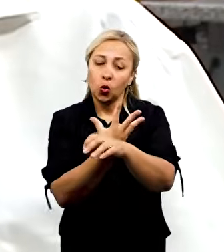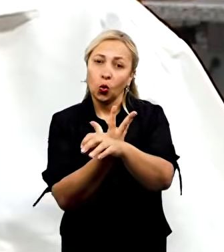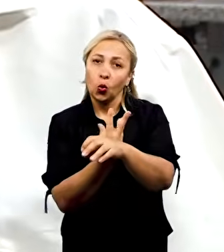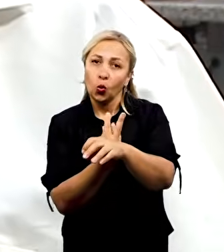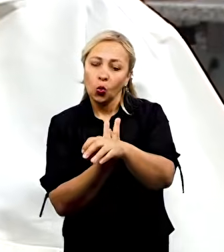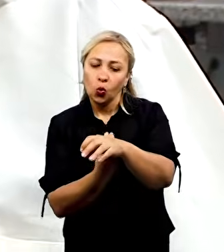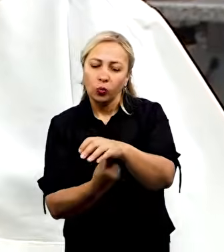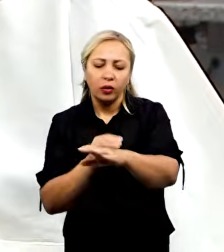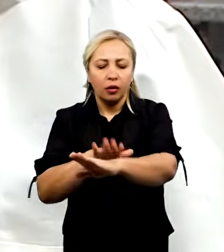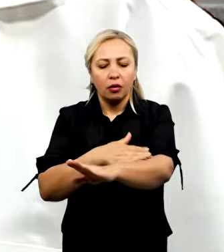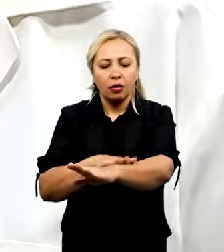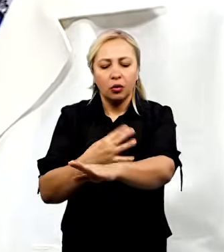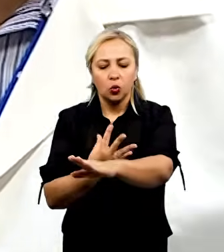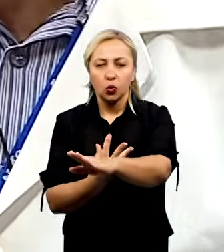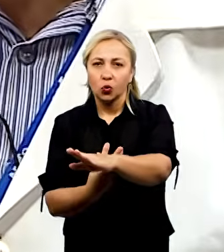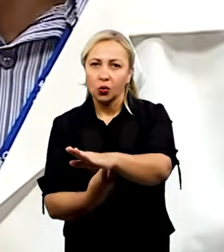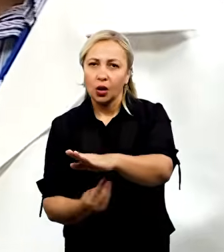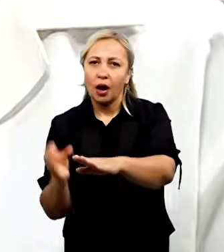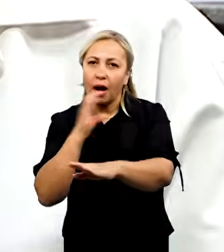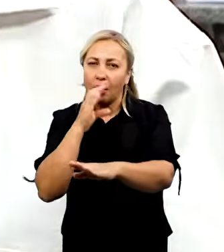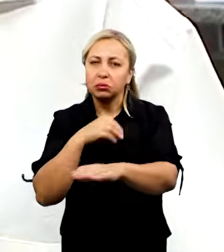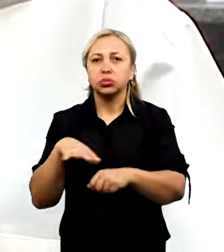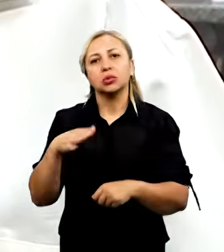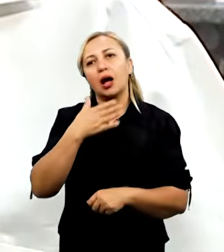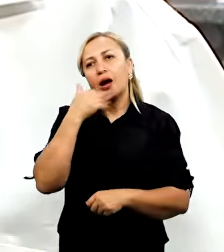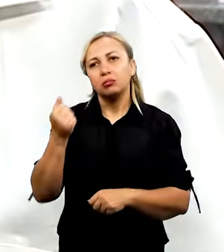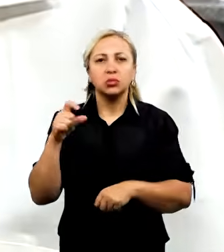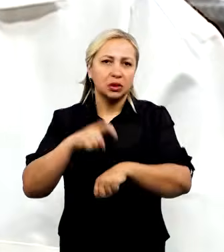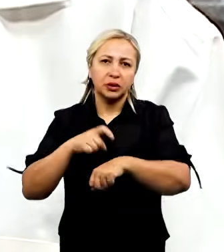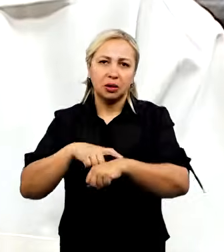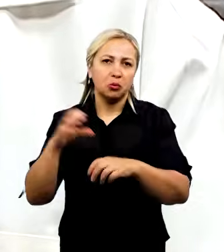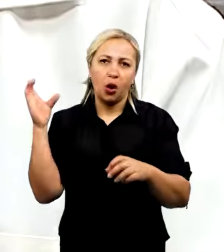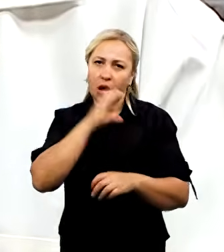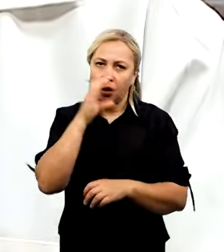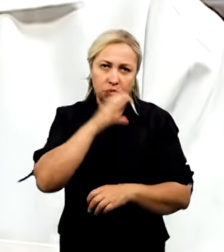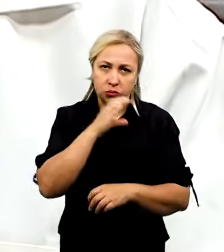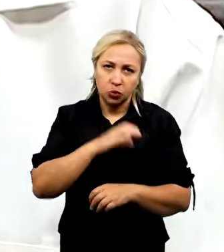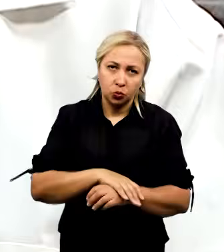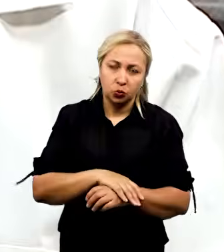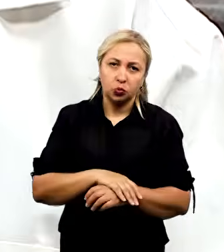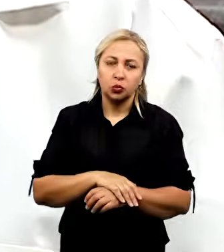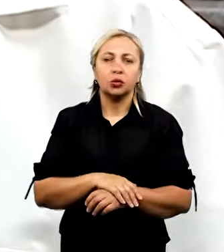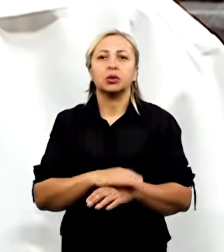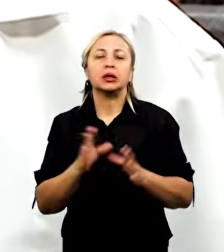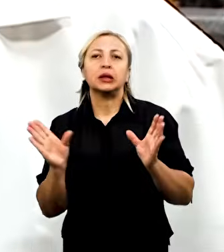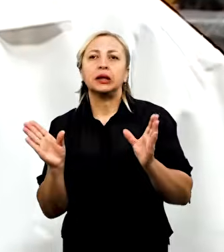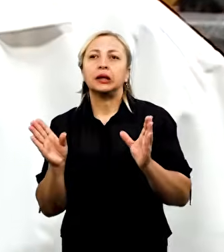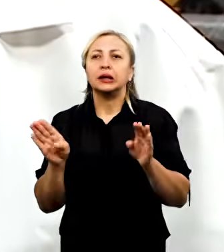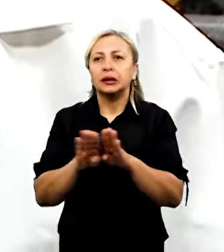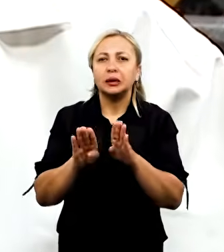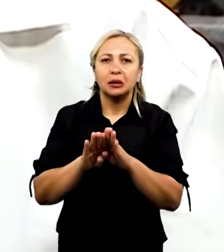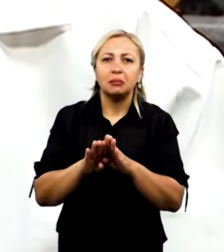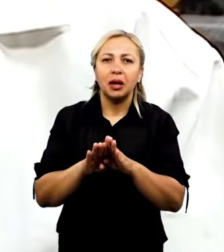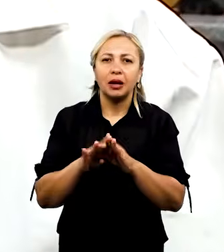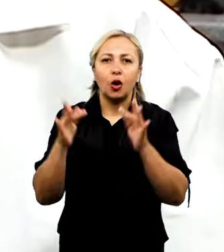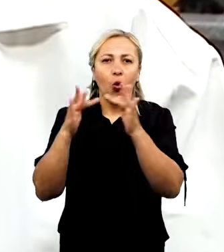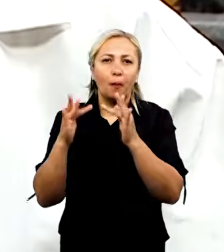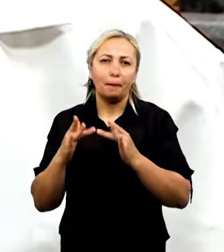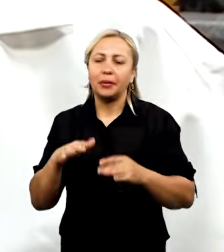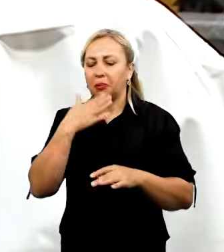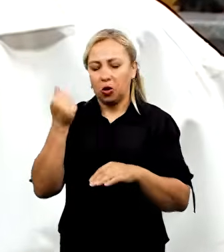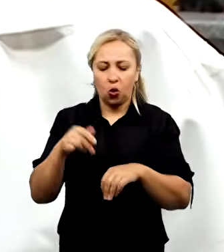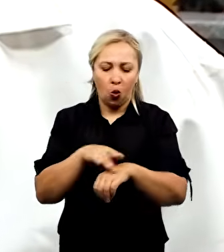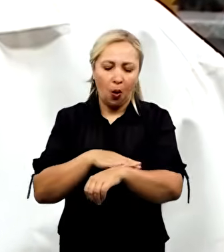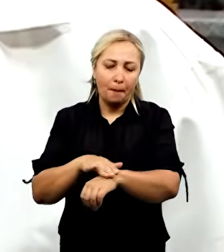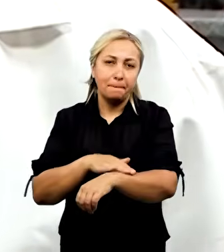favorece também um tempo de absorção e uma compatibilidade com a pele, que é o local